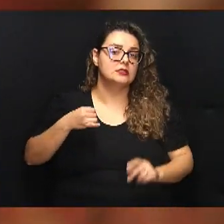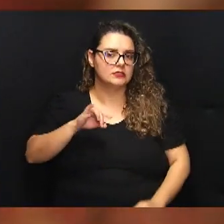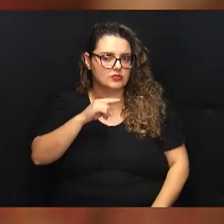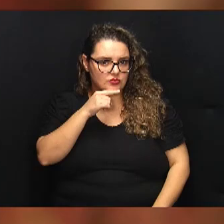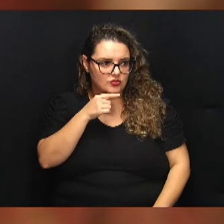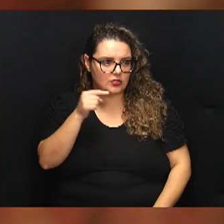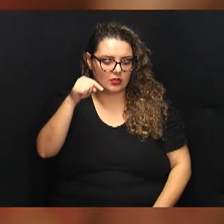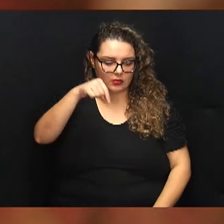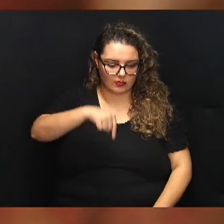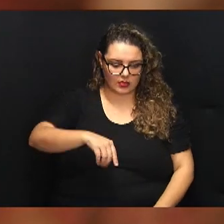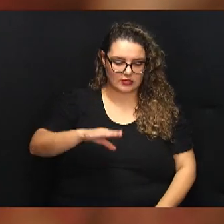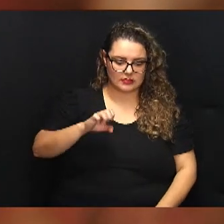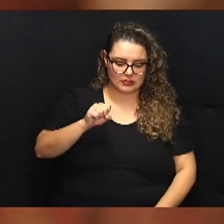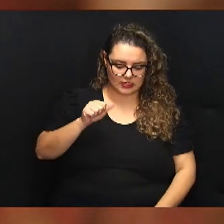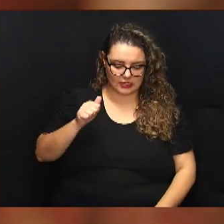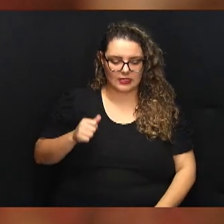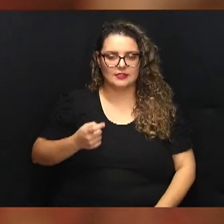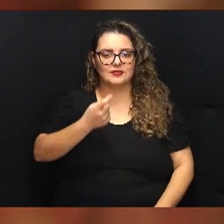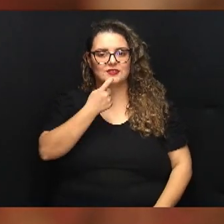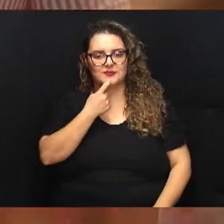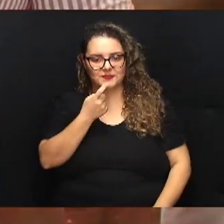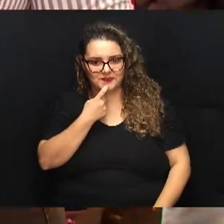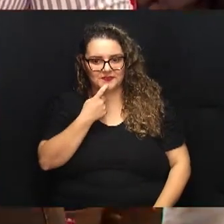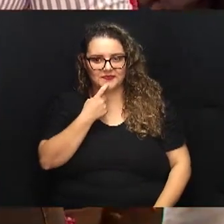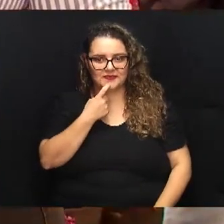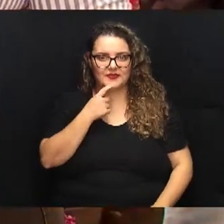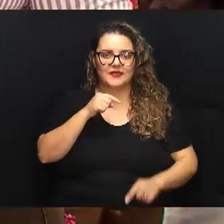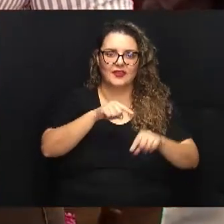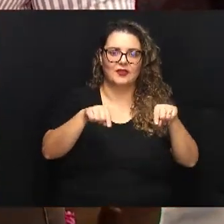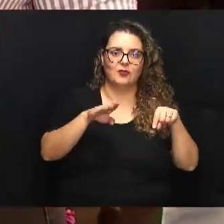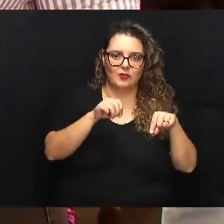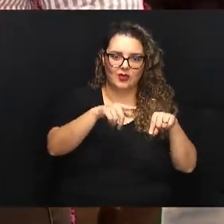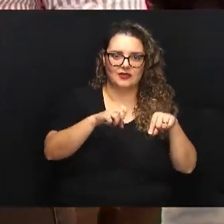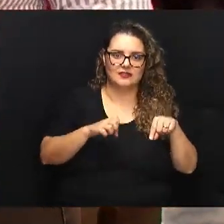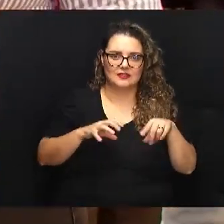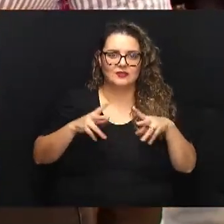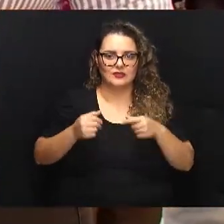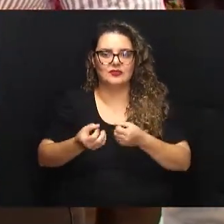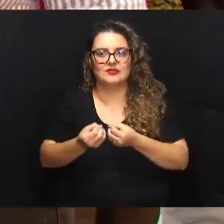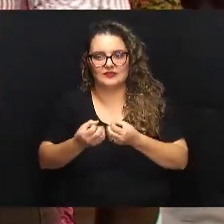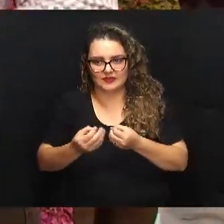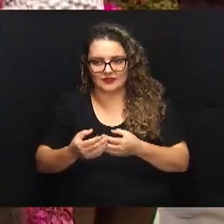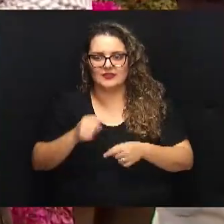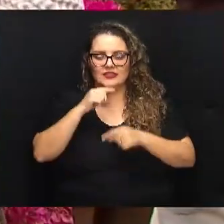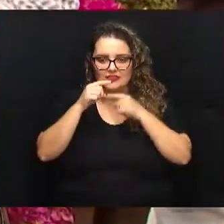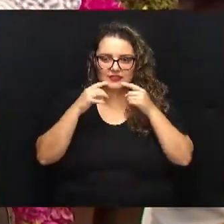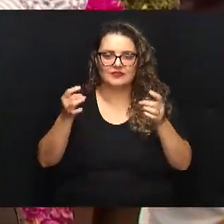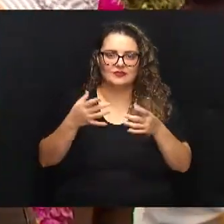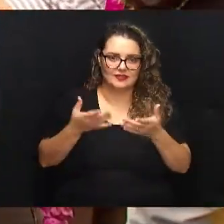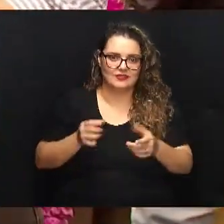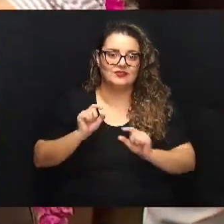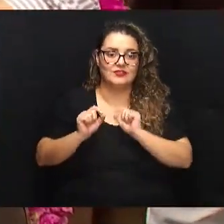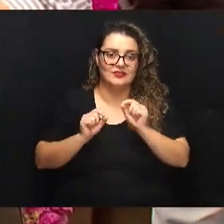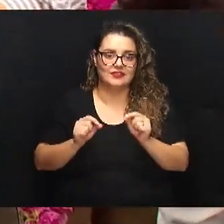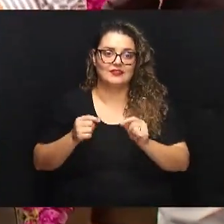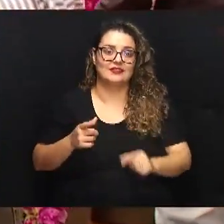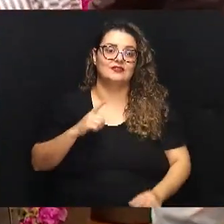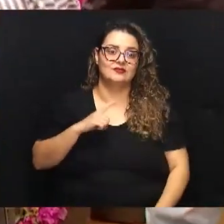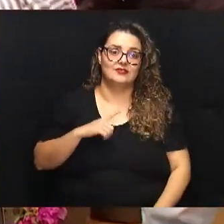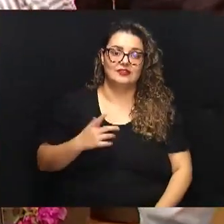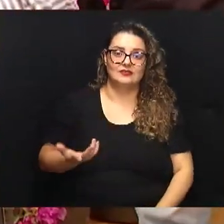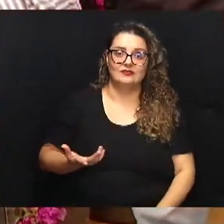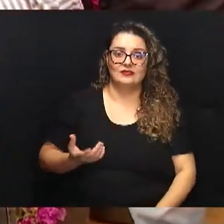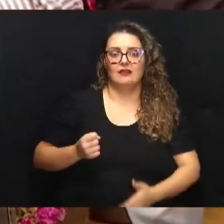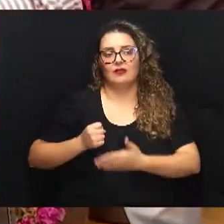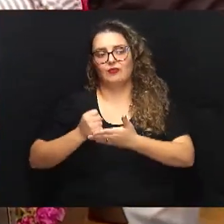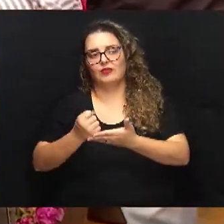só vir aqui na Ceasa Campinas, passar nos box, todo mundo sabe informar e tirar essas dúvidas de quem tiver ainda, né? Será que eu levo